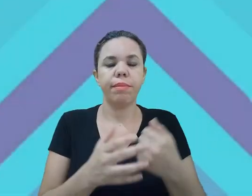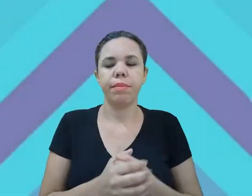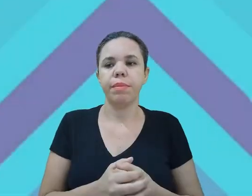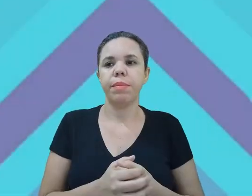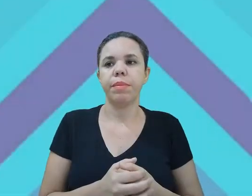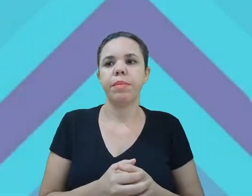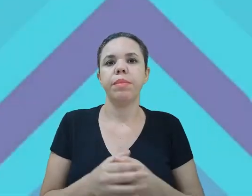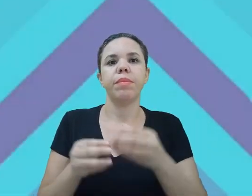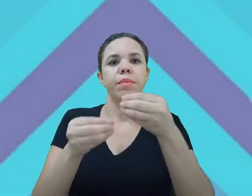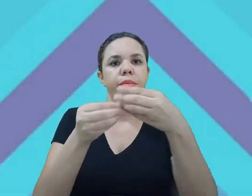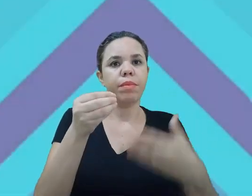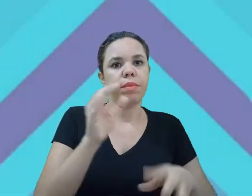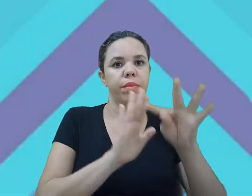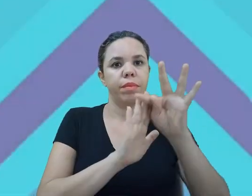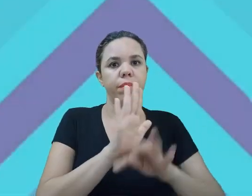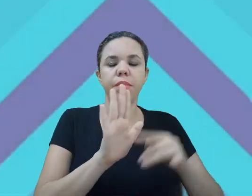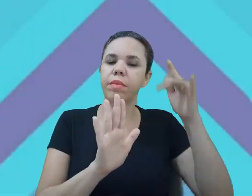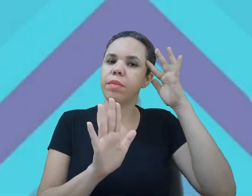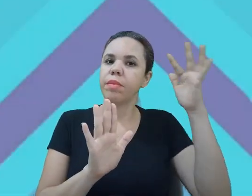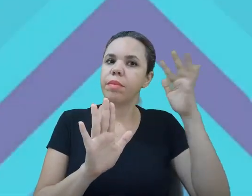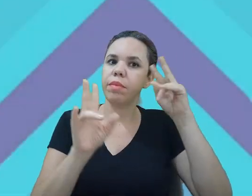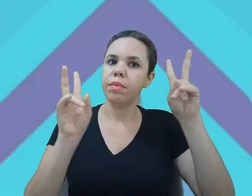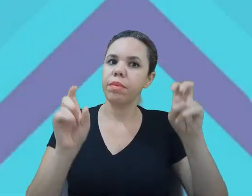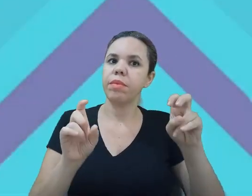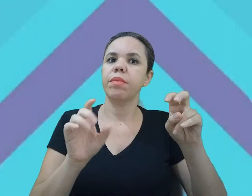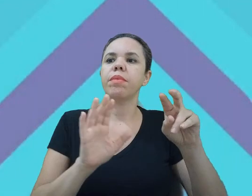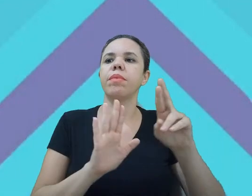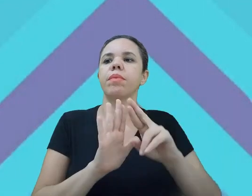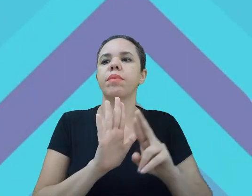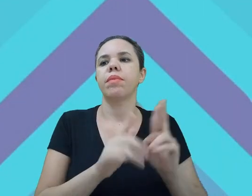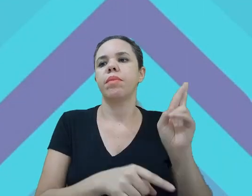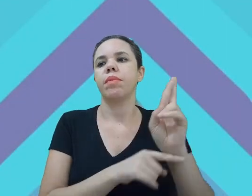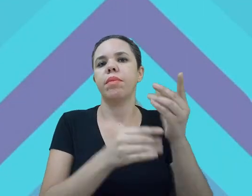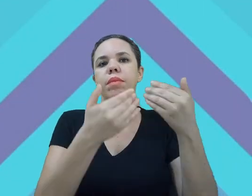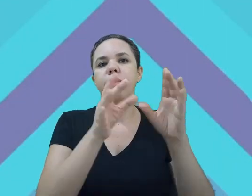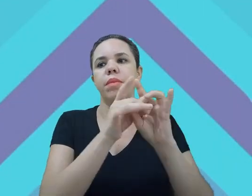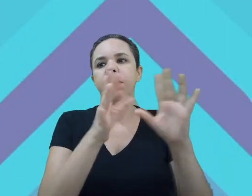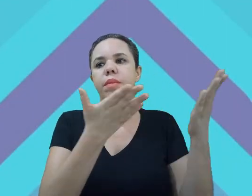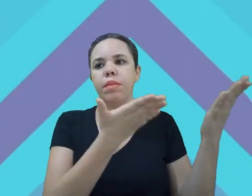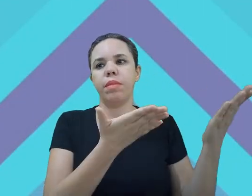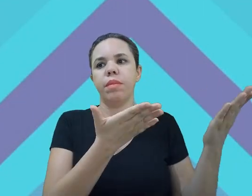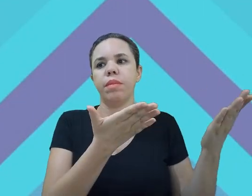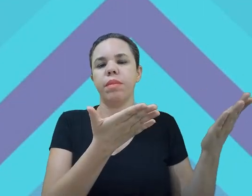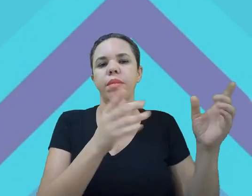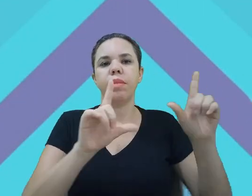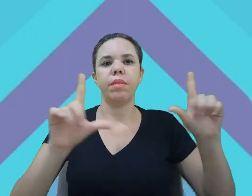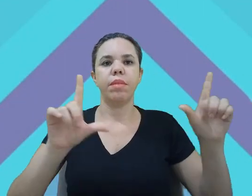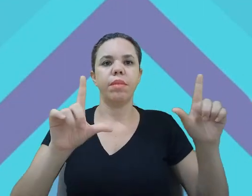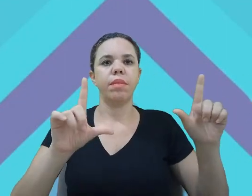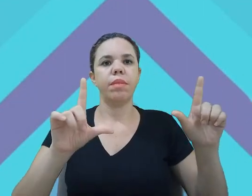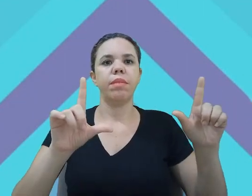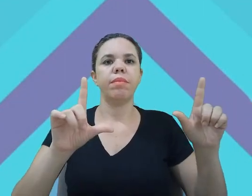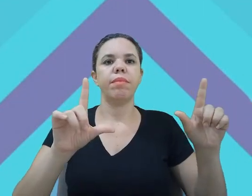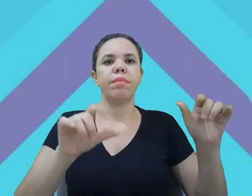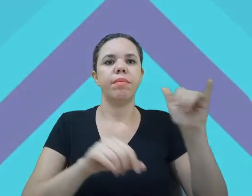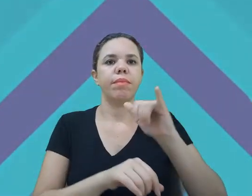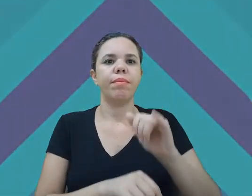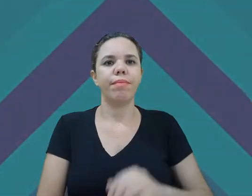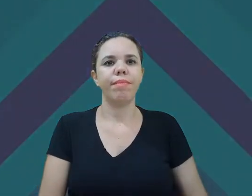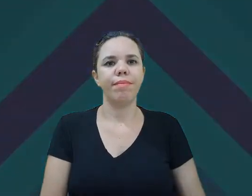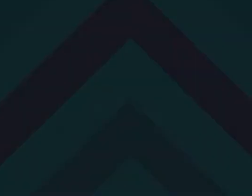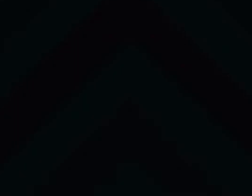Todo o conteúdo teórico, com as referências, serão disponibilizados no canal do Telegram Curta Terapia.